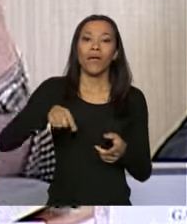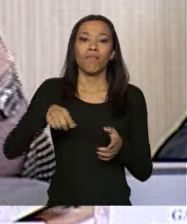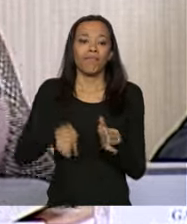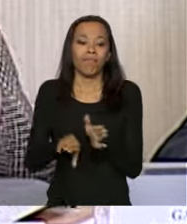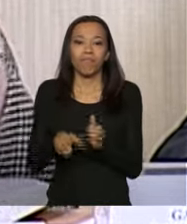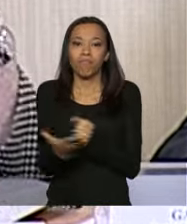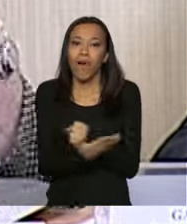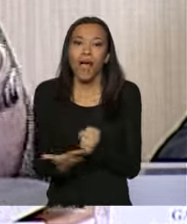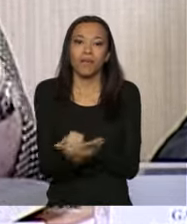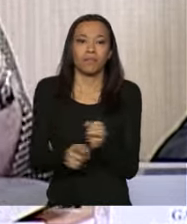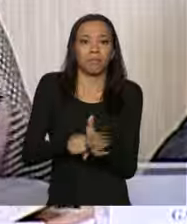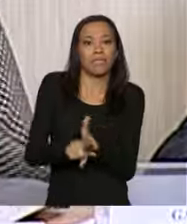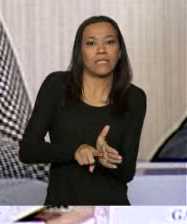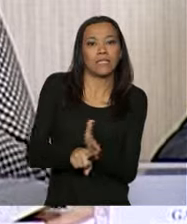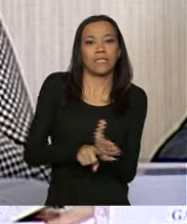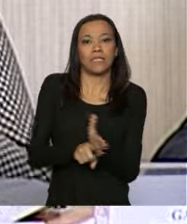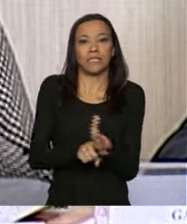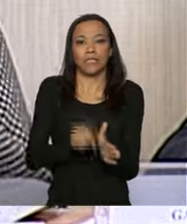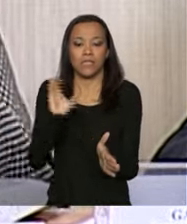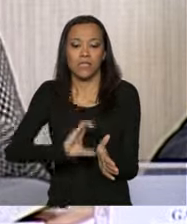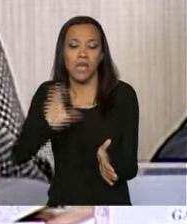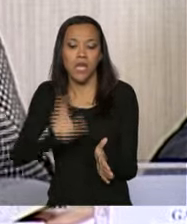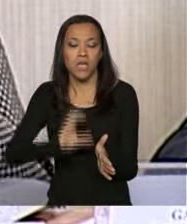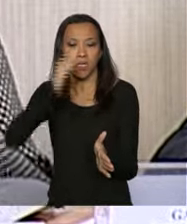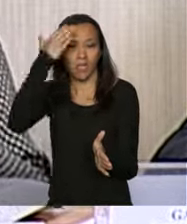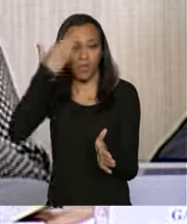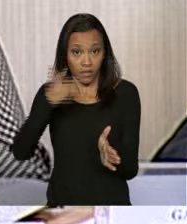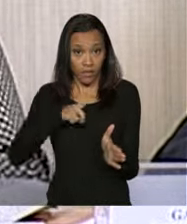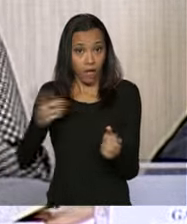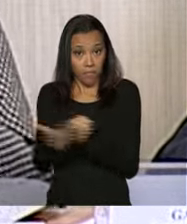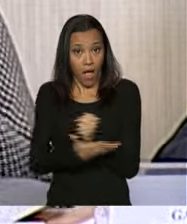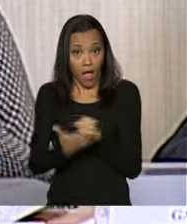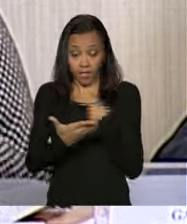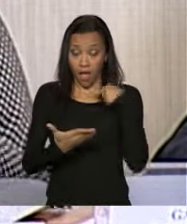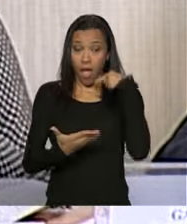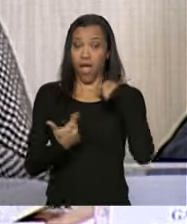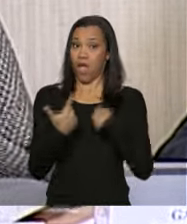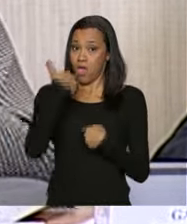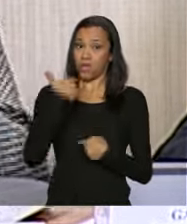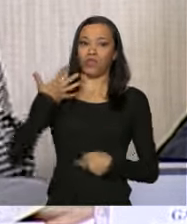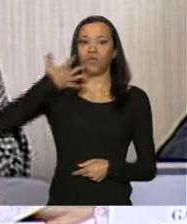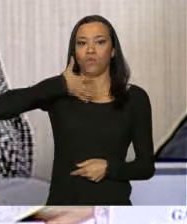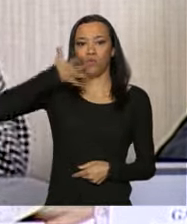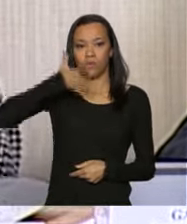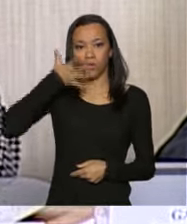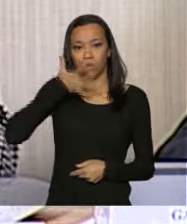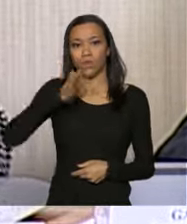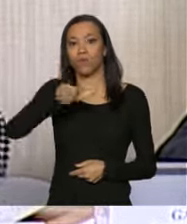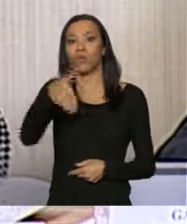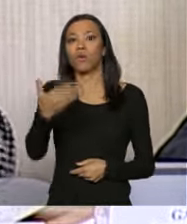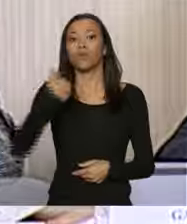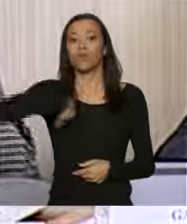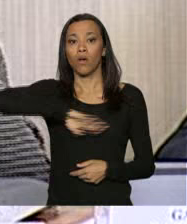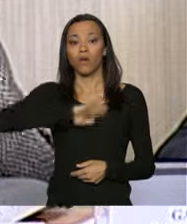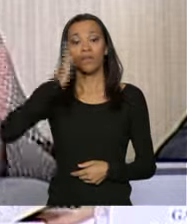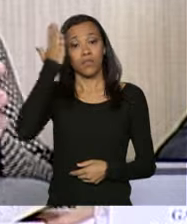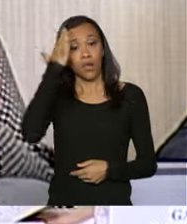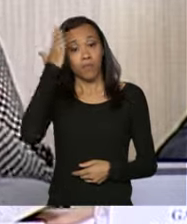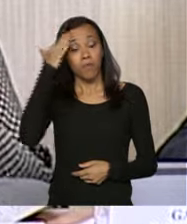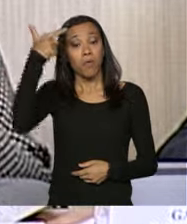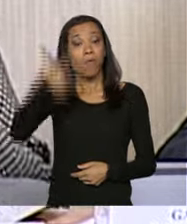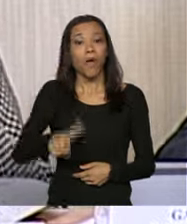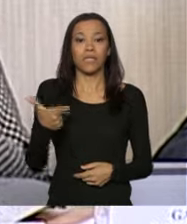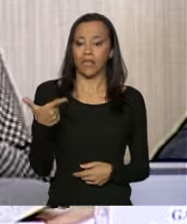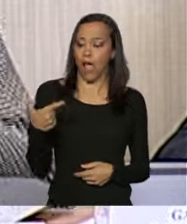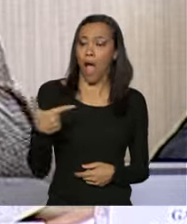científico ou empírico ou em nenhum tipo de pesquisa. Ao contrário, o que nós sabemos é que mais armas